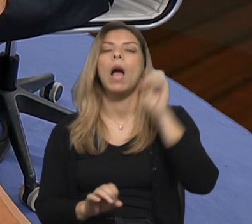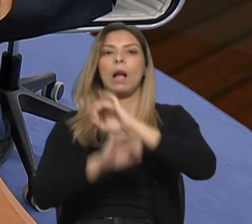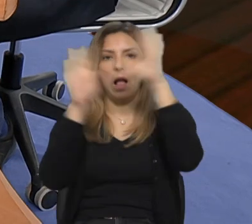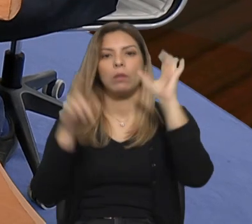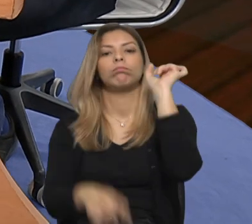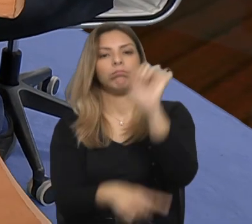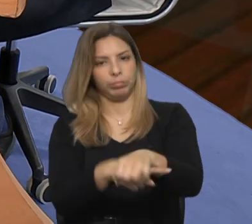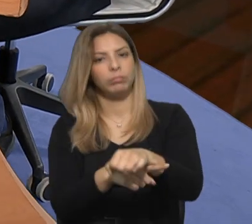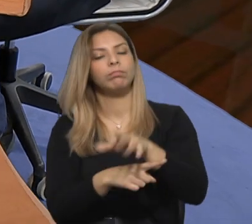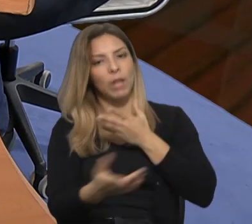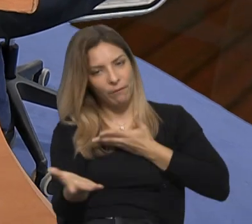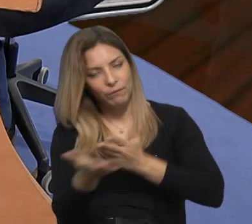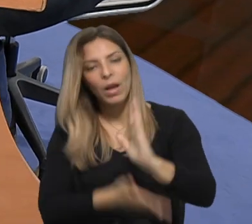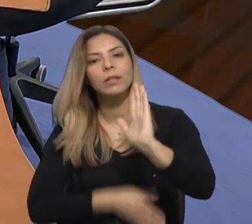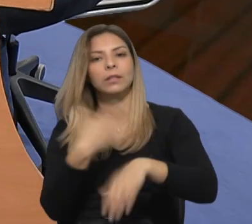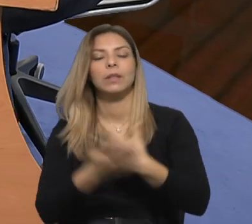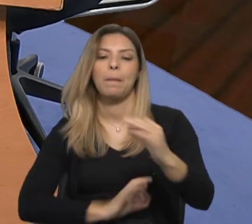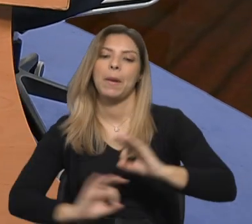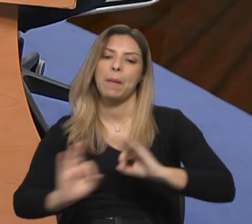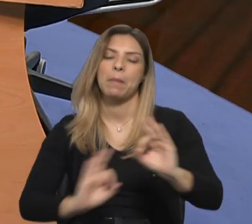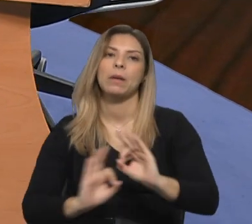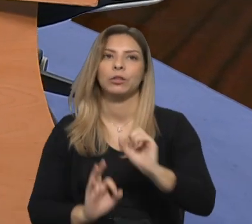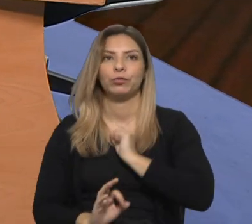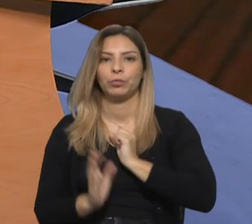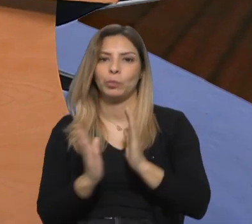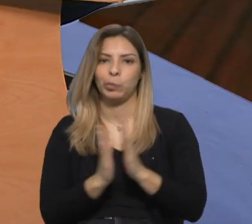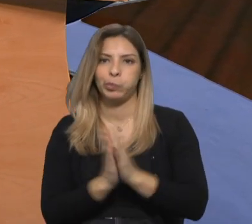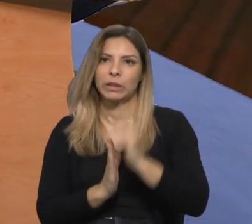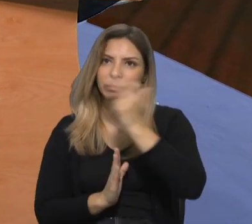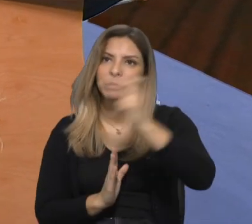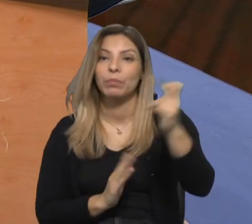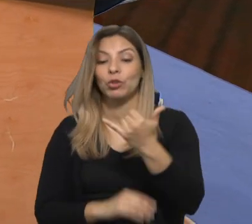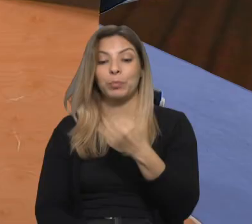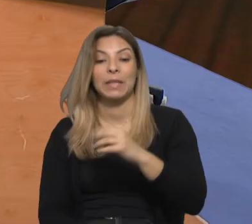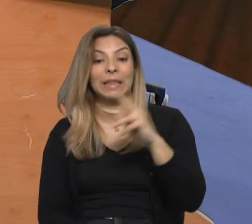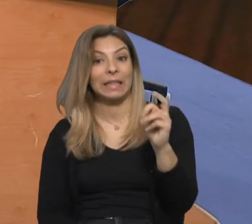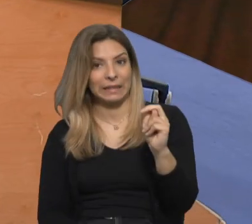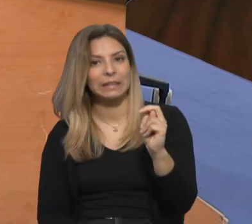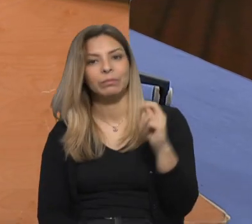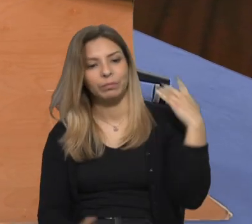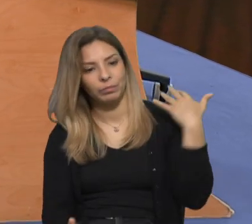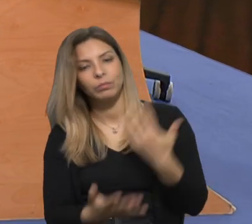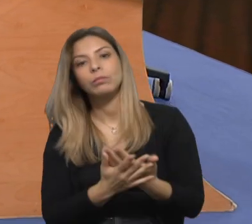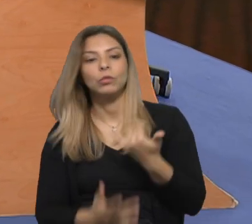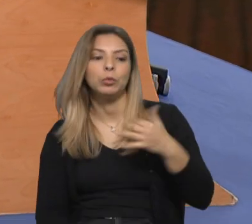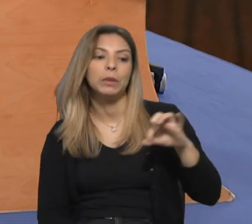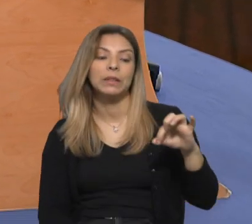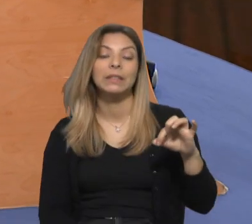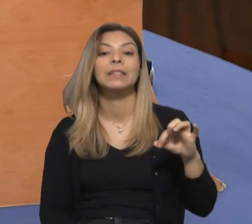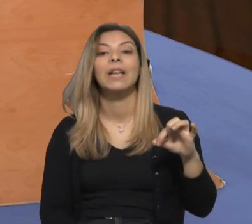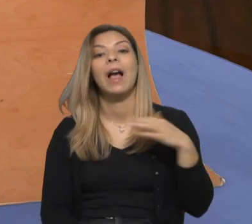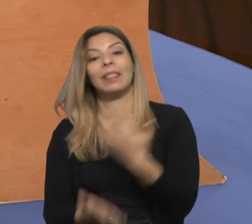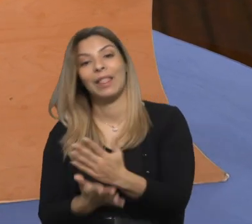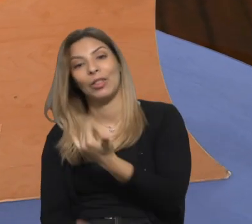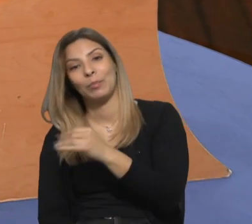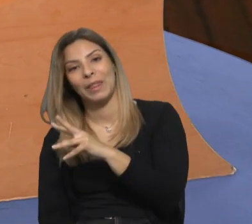seguir continuei a preparação. Para o diaconado permanente e está agora a trabalhar. Portanto, foi desde 2008 até 2013. E aí